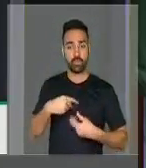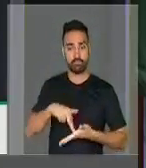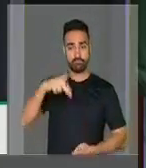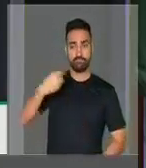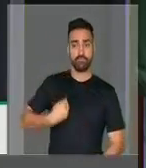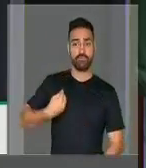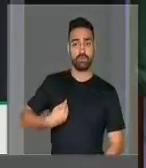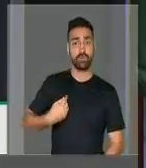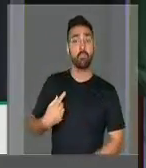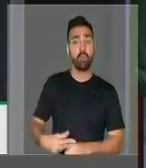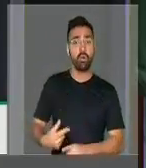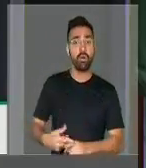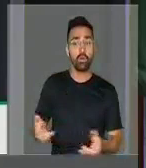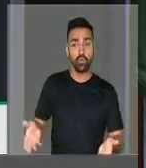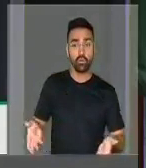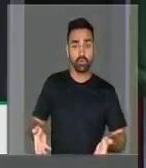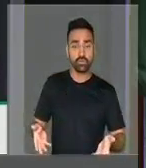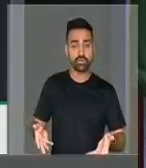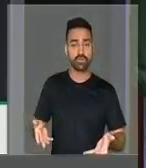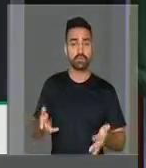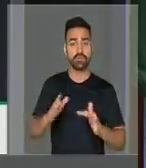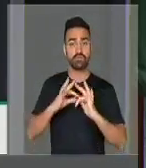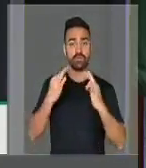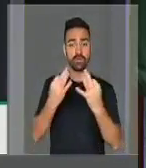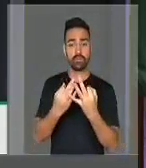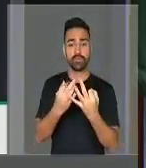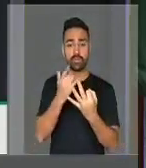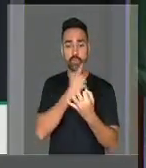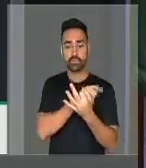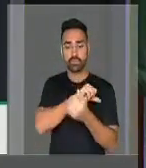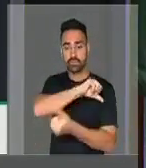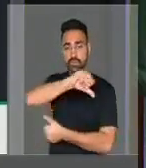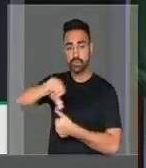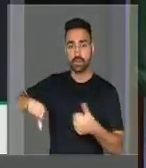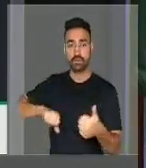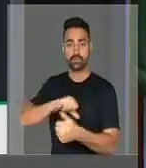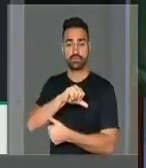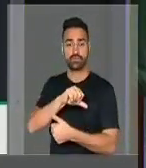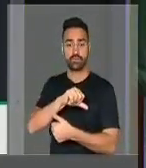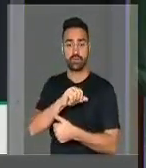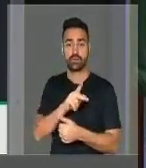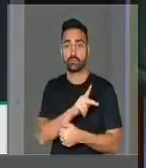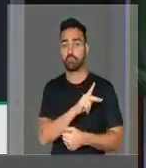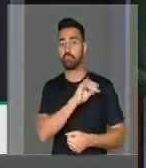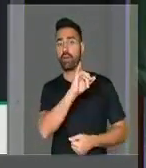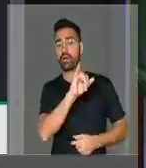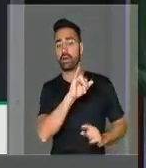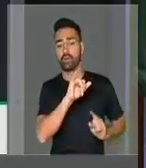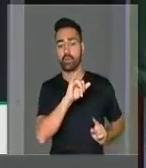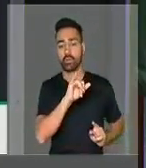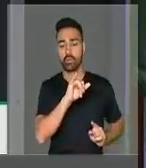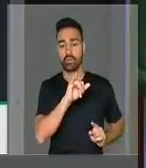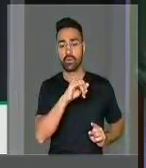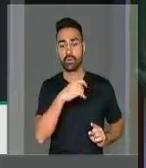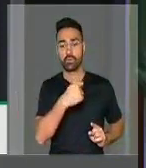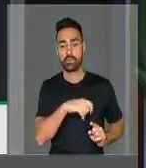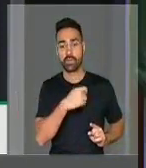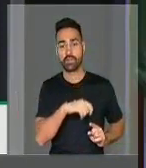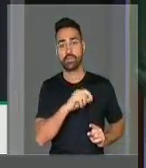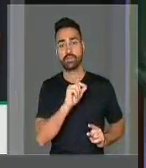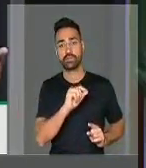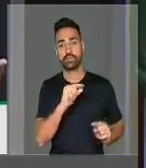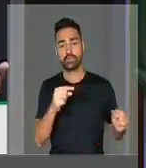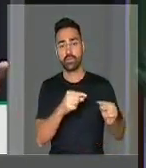a partir de hoje, a família se transforme e o pai seja, pelo menos, o